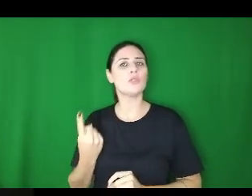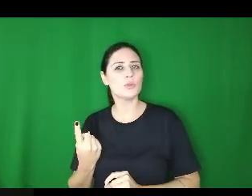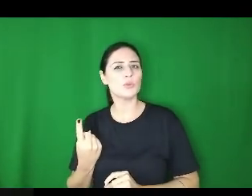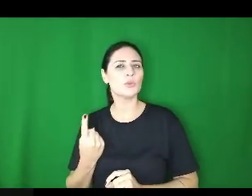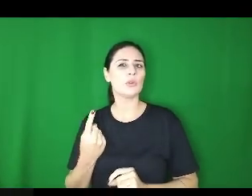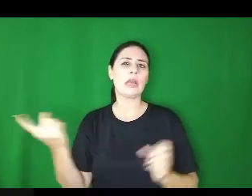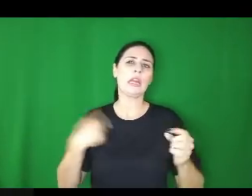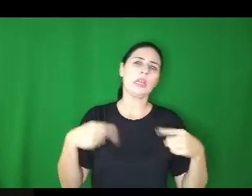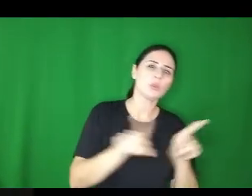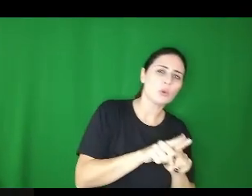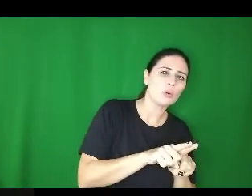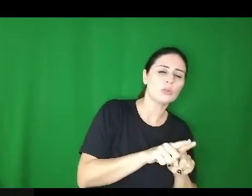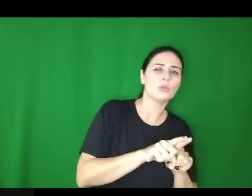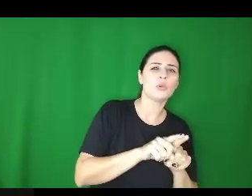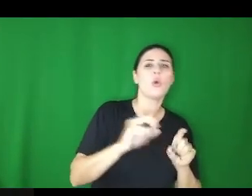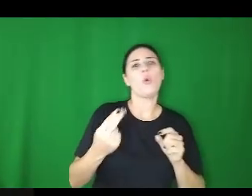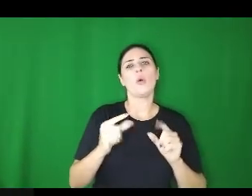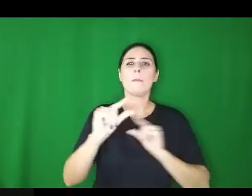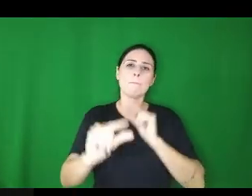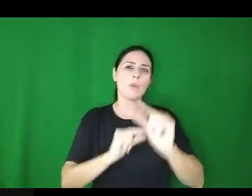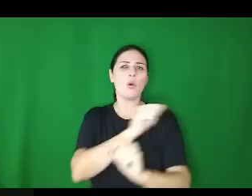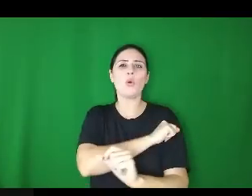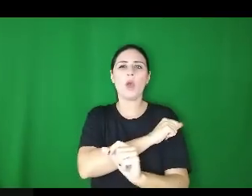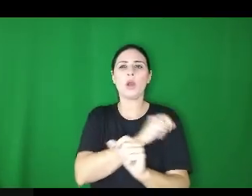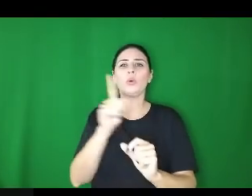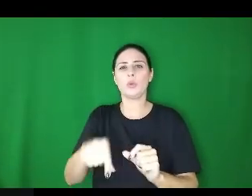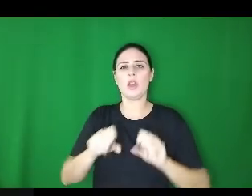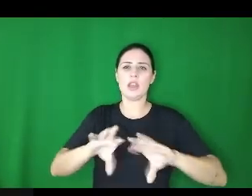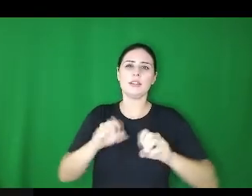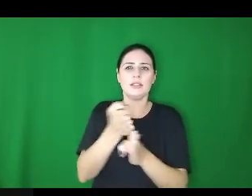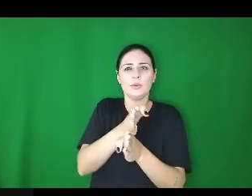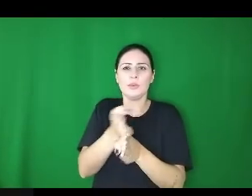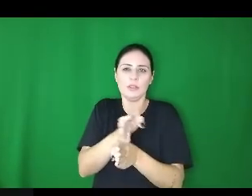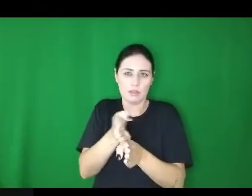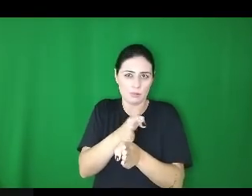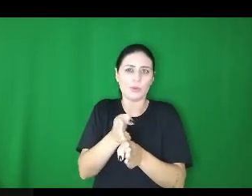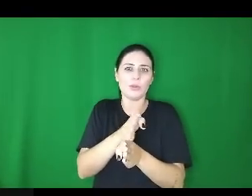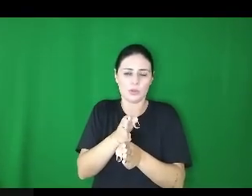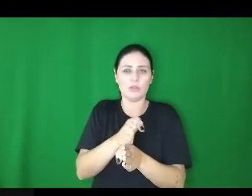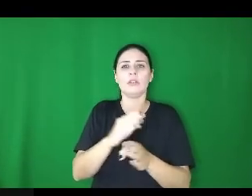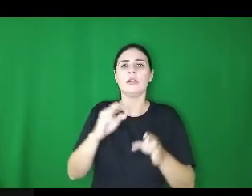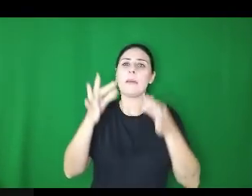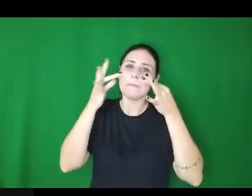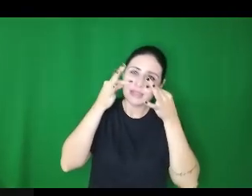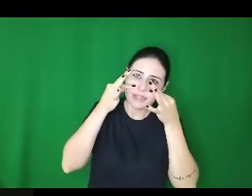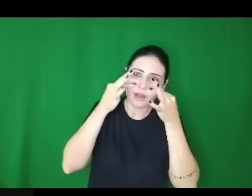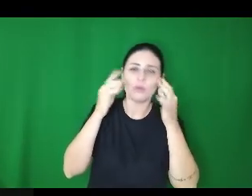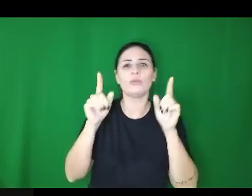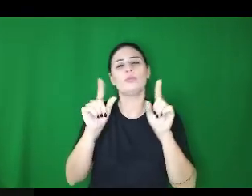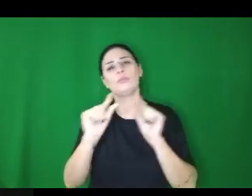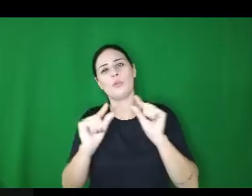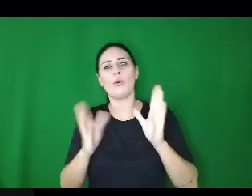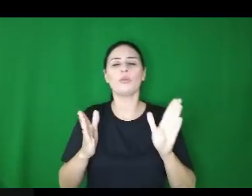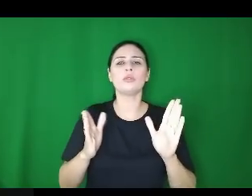efetivamente matriculadas? Bom, né, então, esse ano letivo de 2020 e